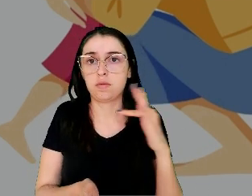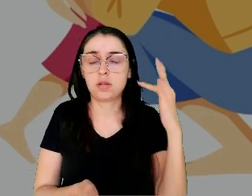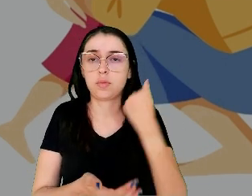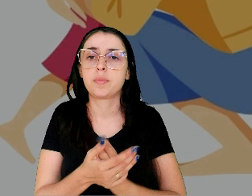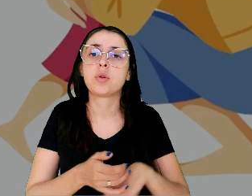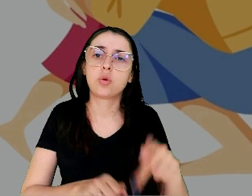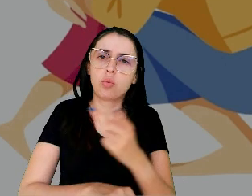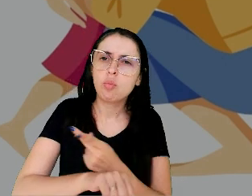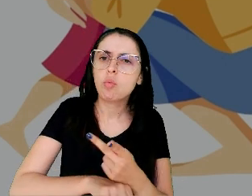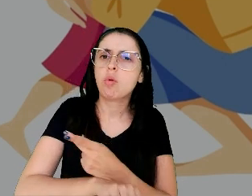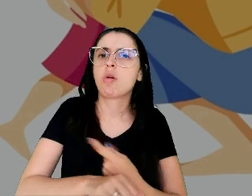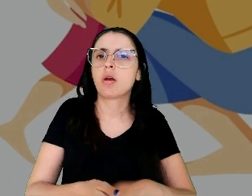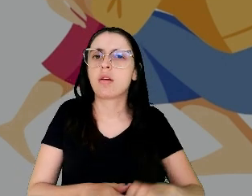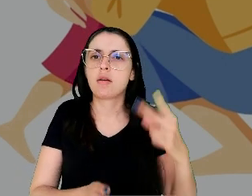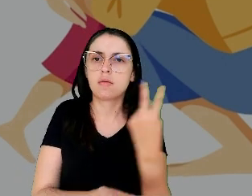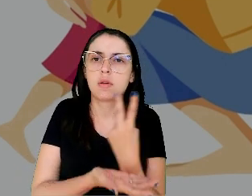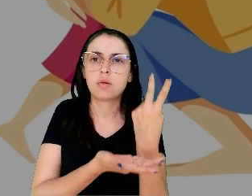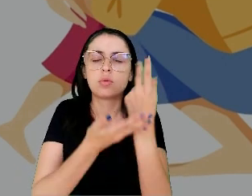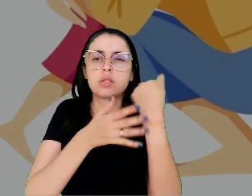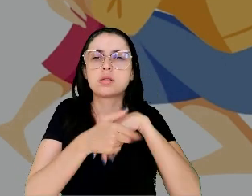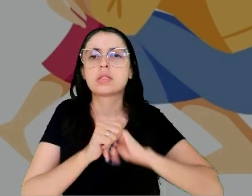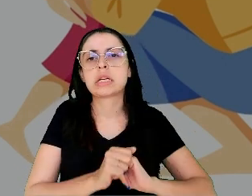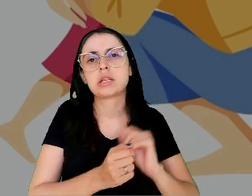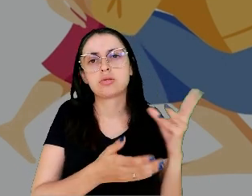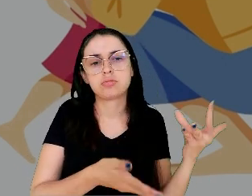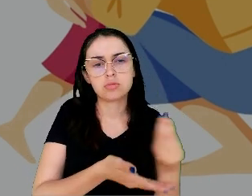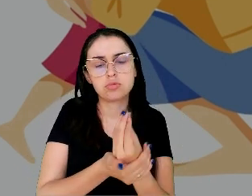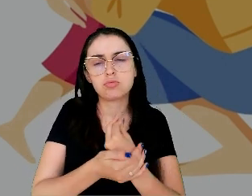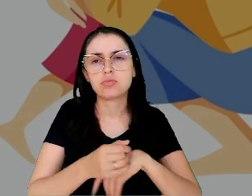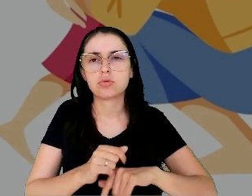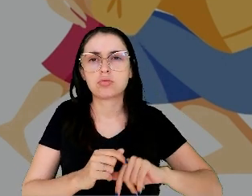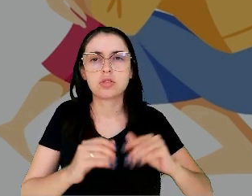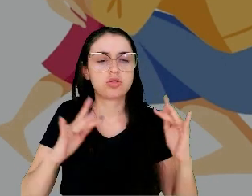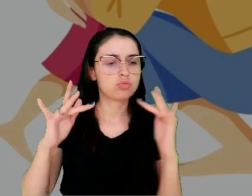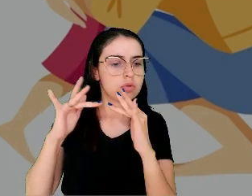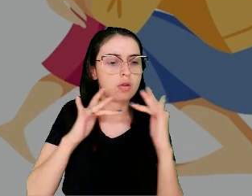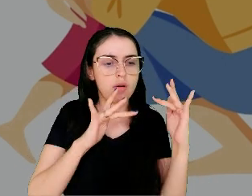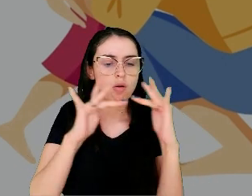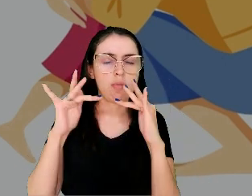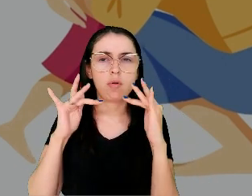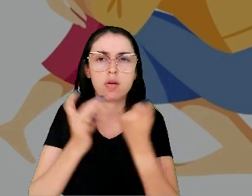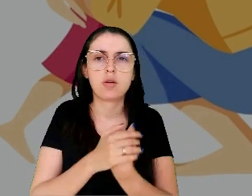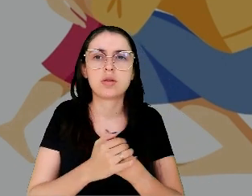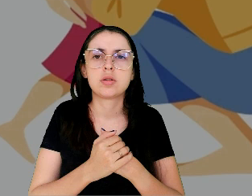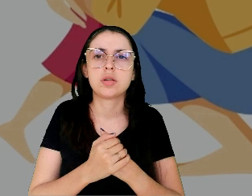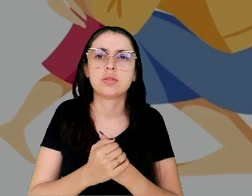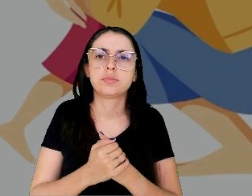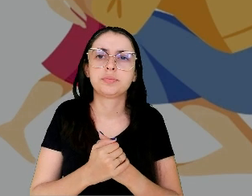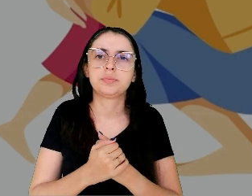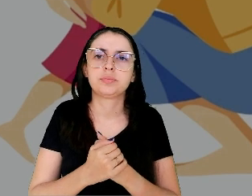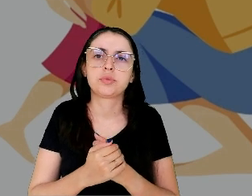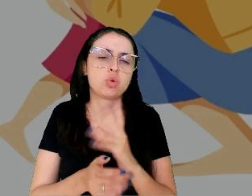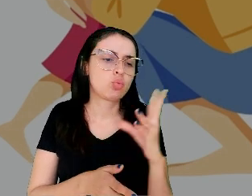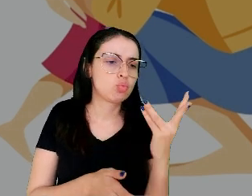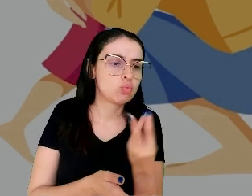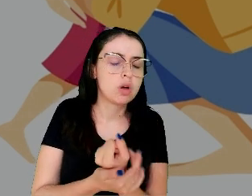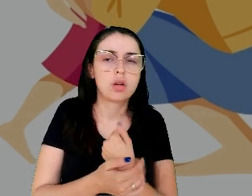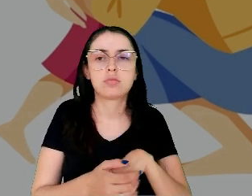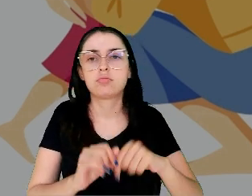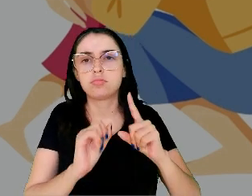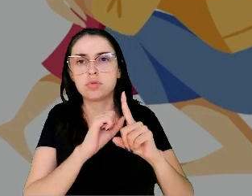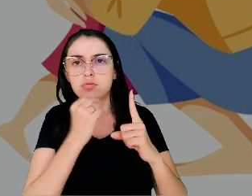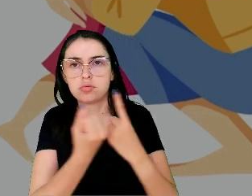valorizar esses aspectos através de uma governança colaborativa e intersetorial de toda a